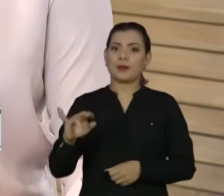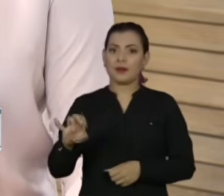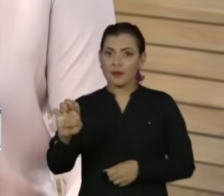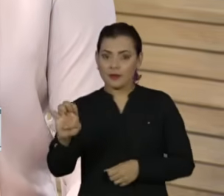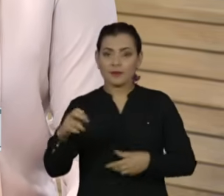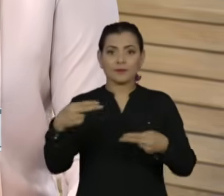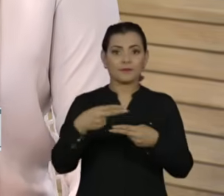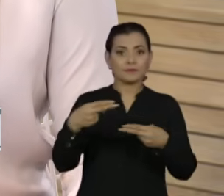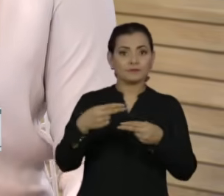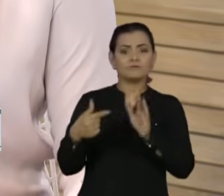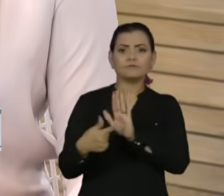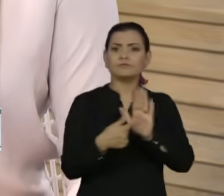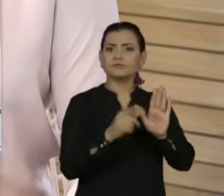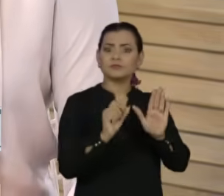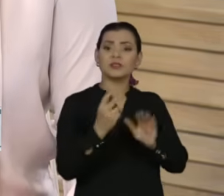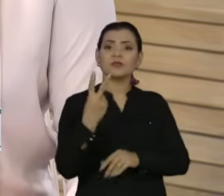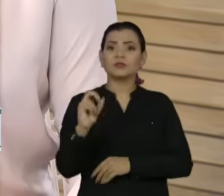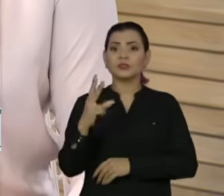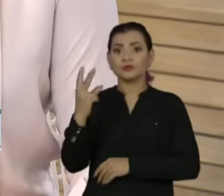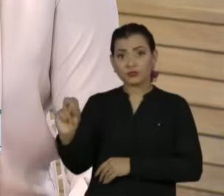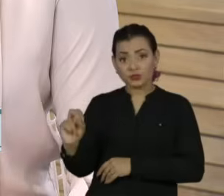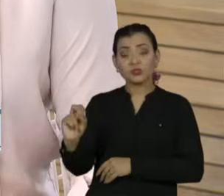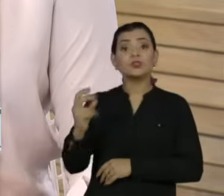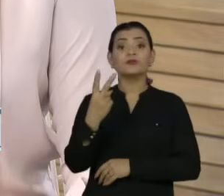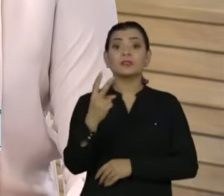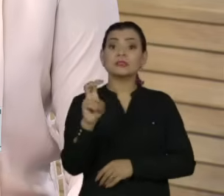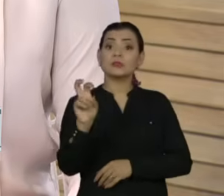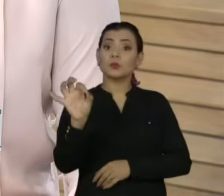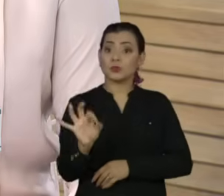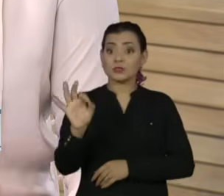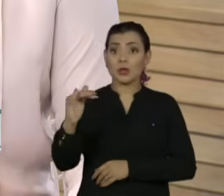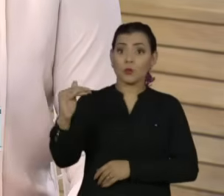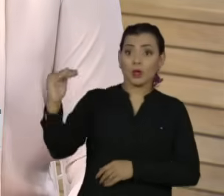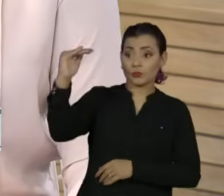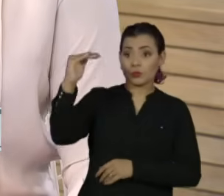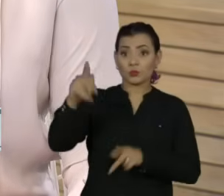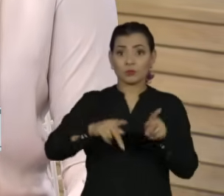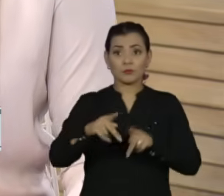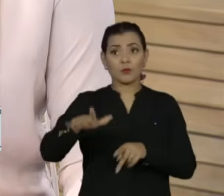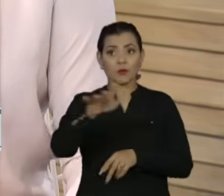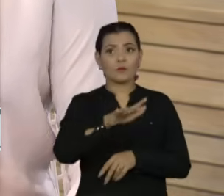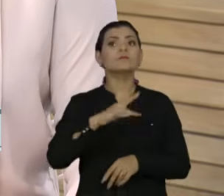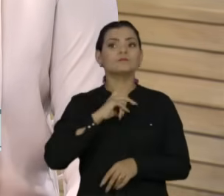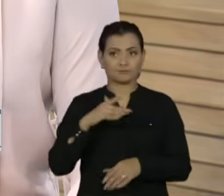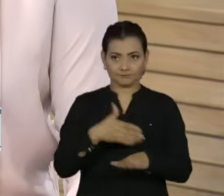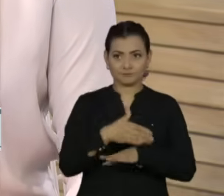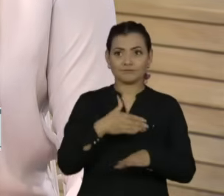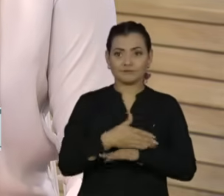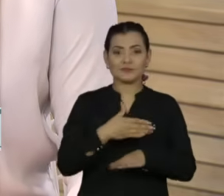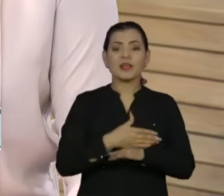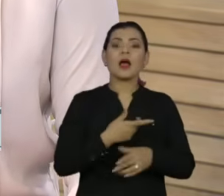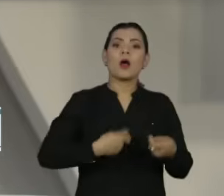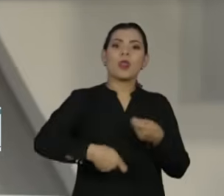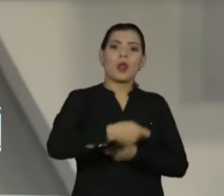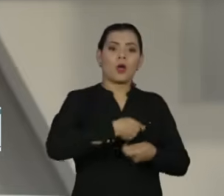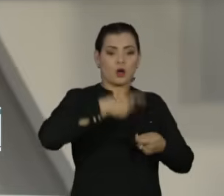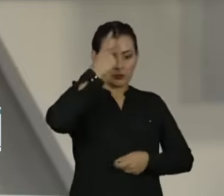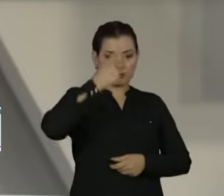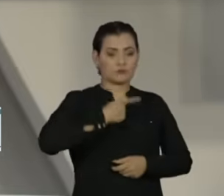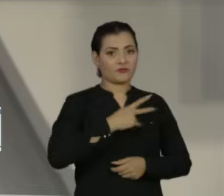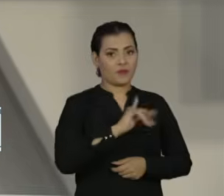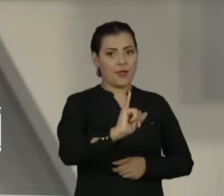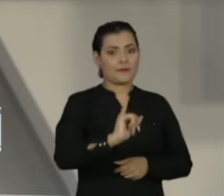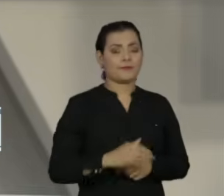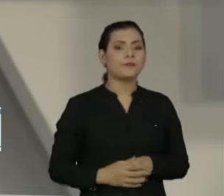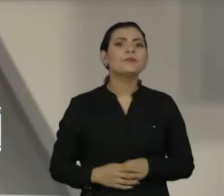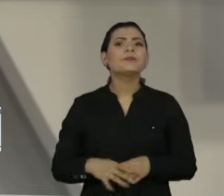de 2020, cerca de 25% dos adultos da população estarão envolvidos em algum novo negócio. Em meio à